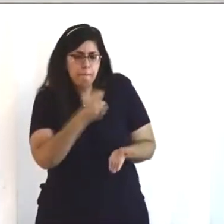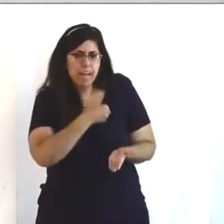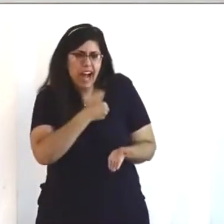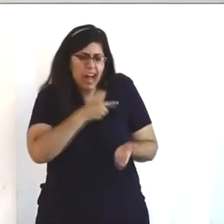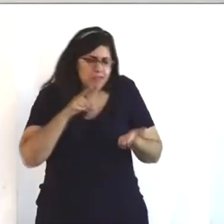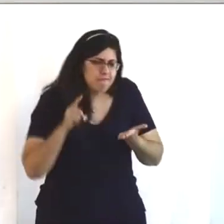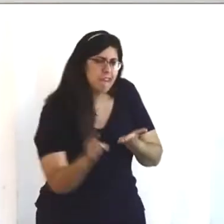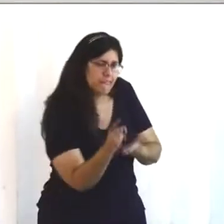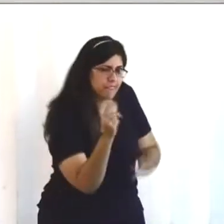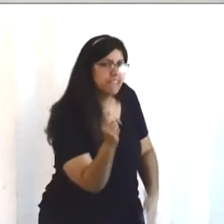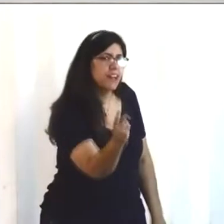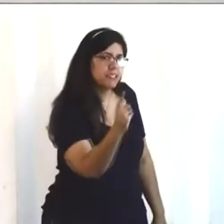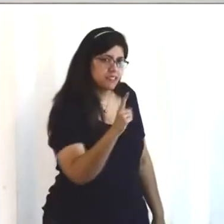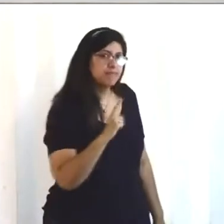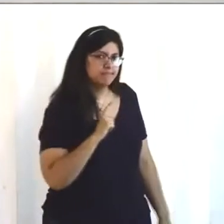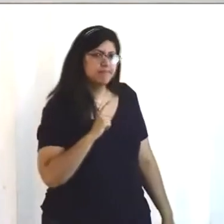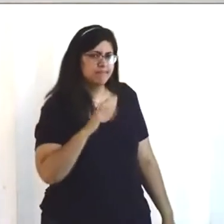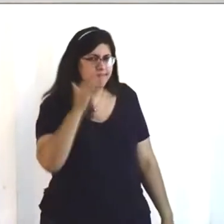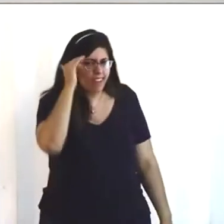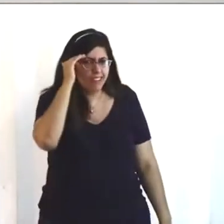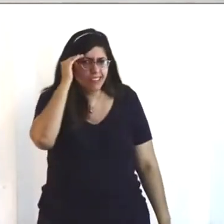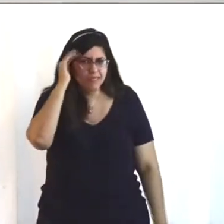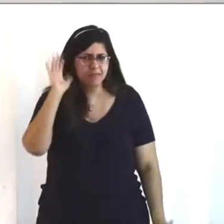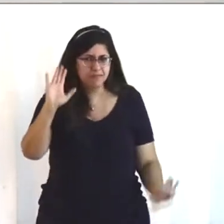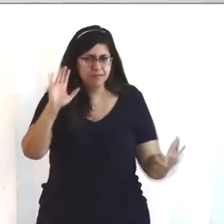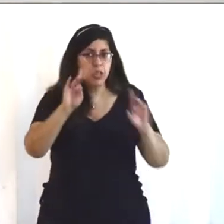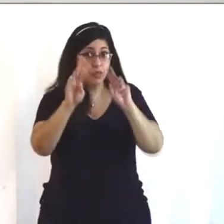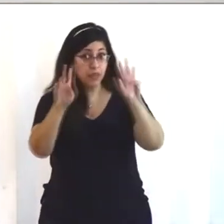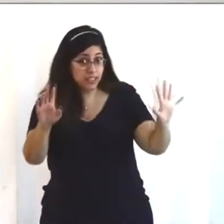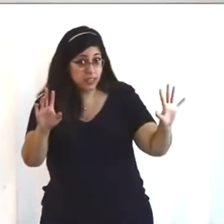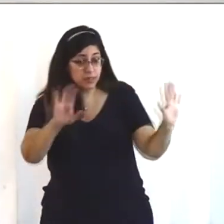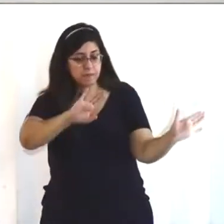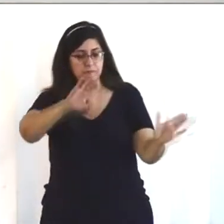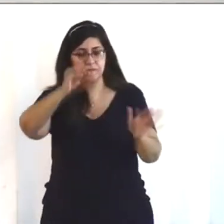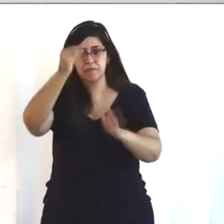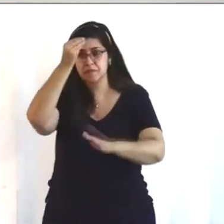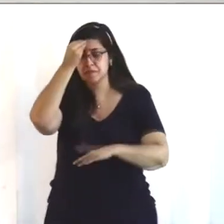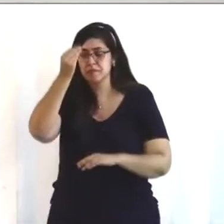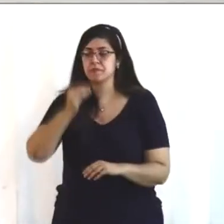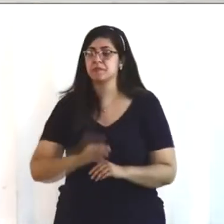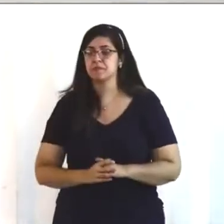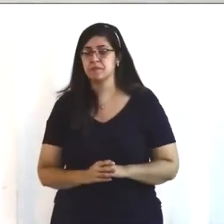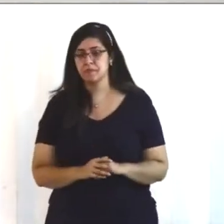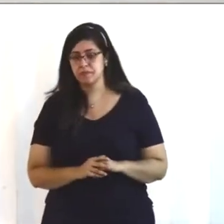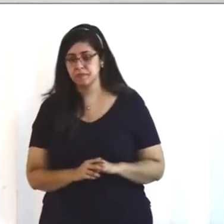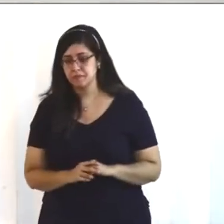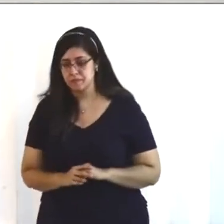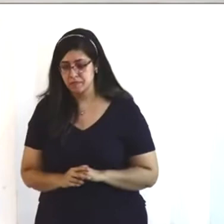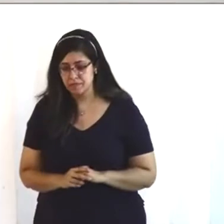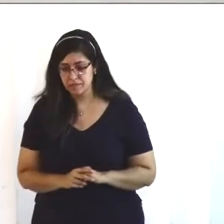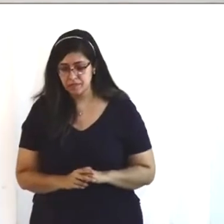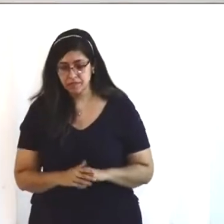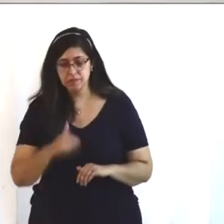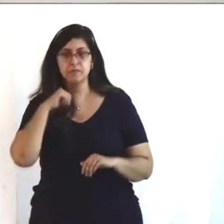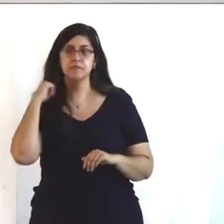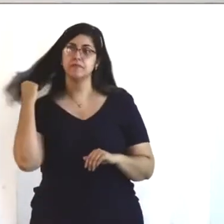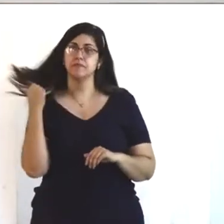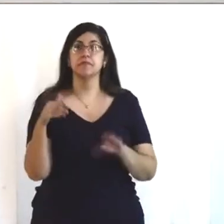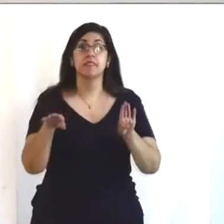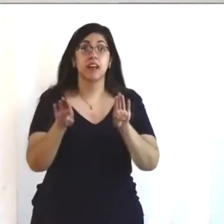pecado eterno. Deixa eu falar outra coisa. Ficou corrente no ensino cristão do